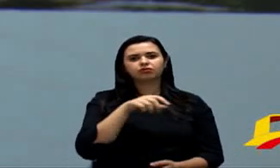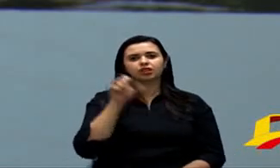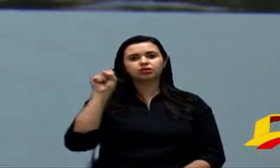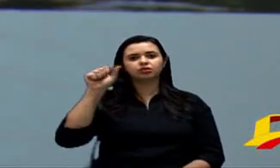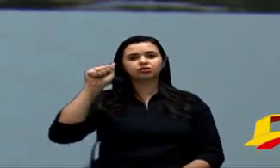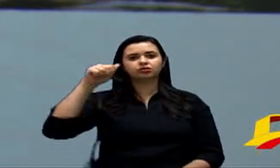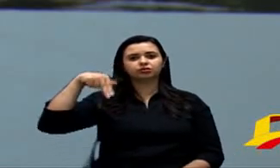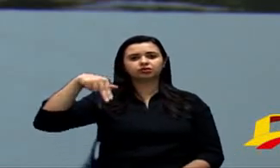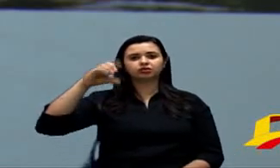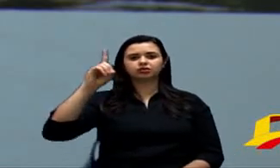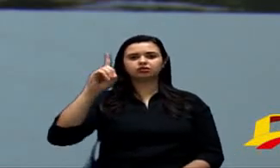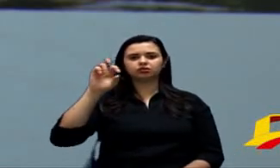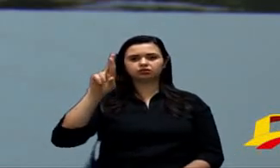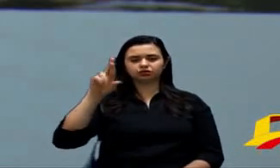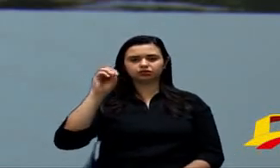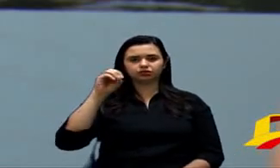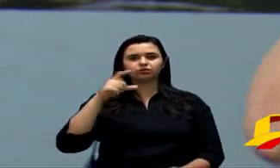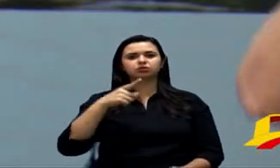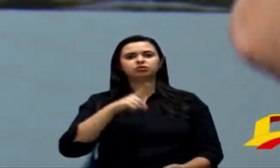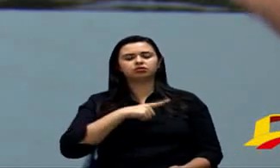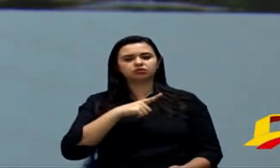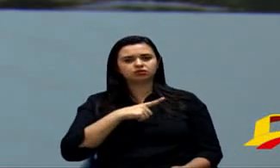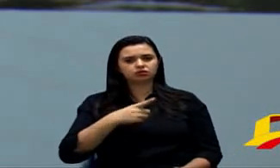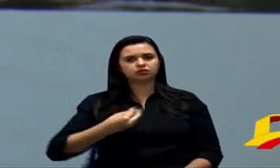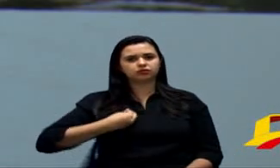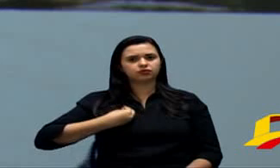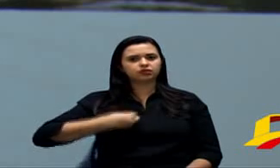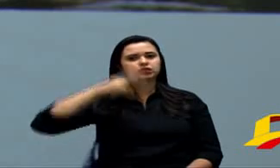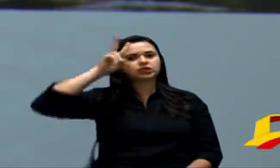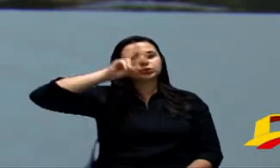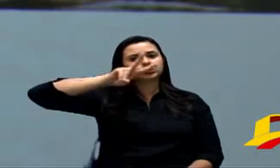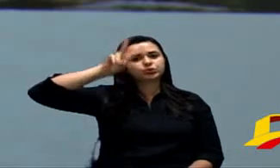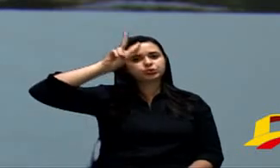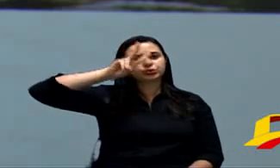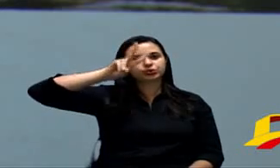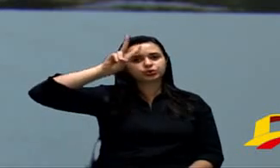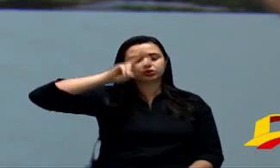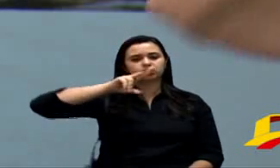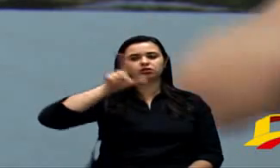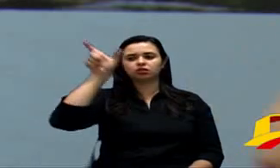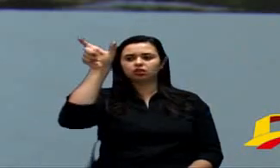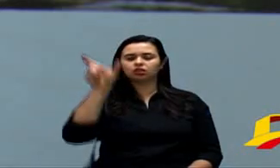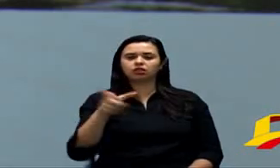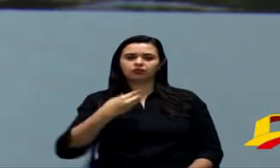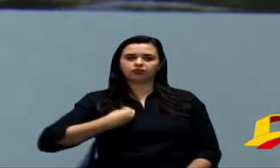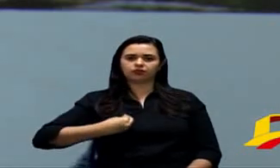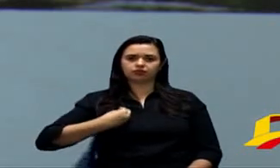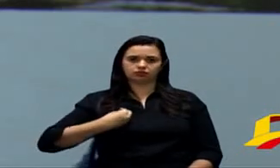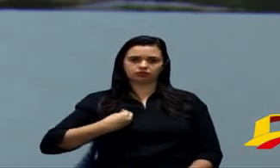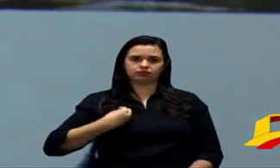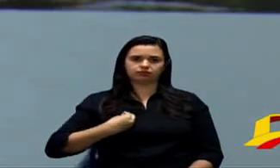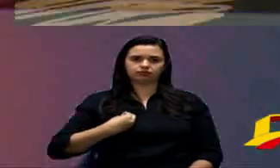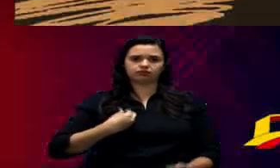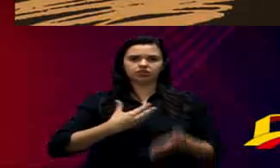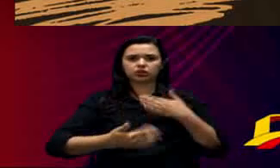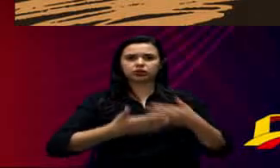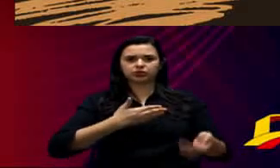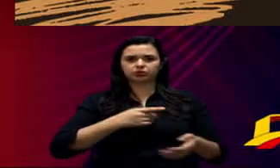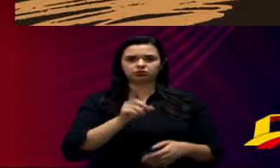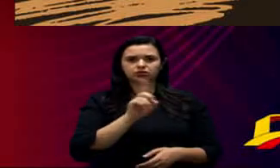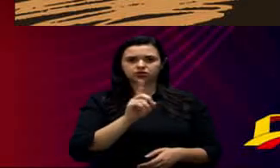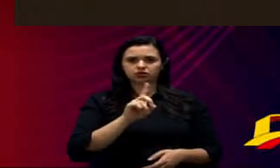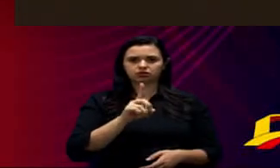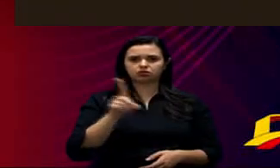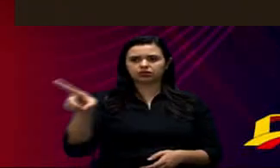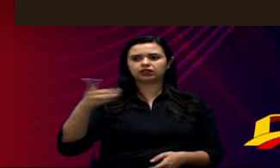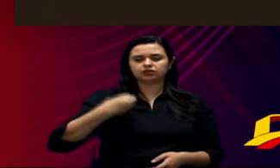uma história de vida. O Sandro, indivíduo. Nós não estamos falando de qualquer um. Então, vamos lá. Como que o Sandro, indivíduo,